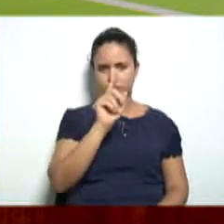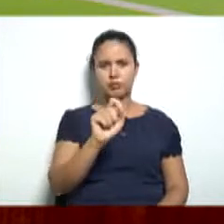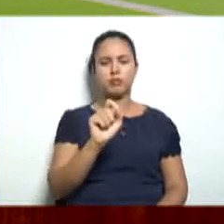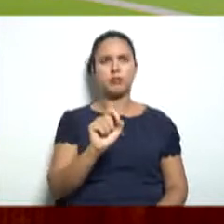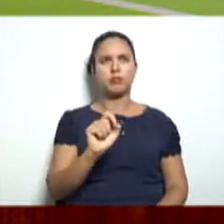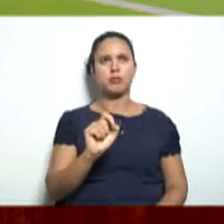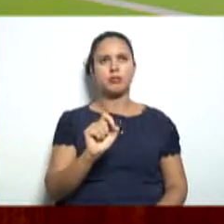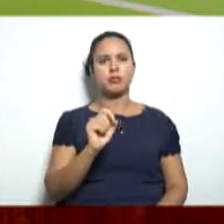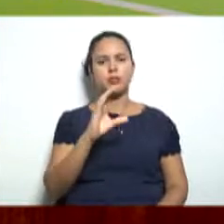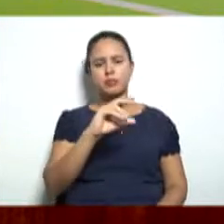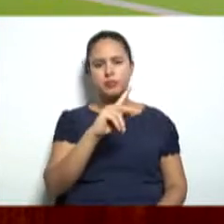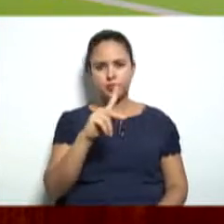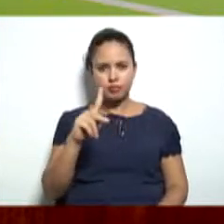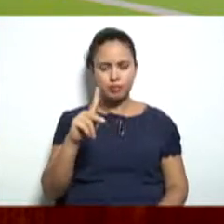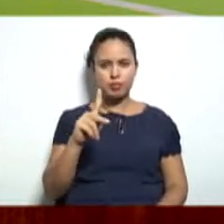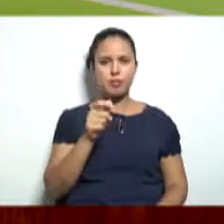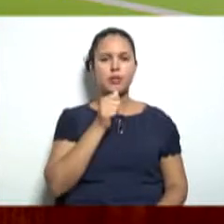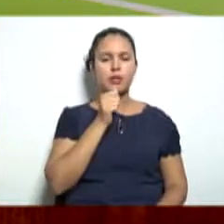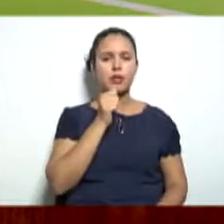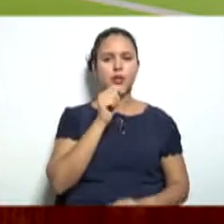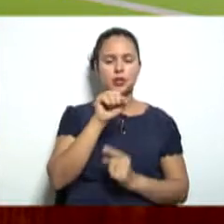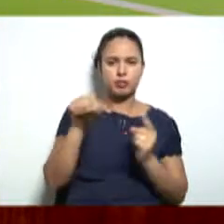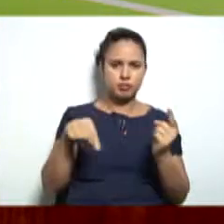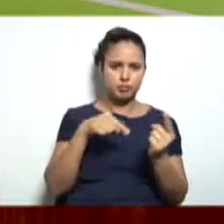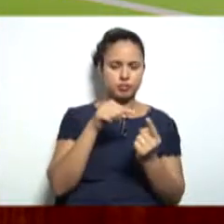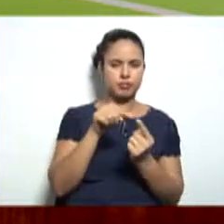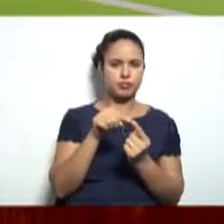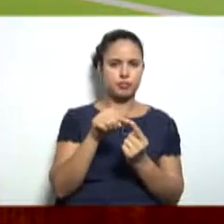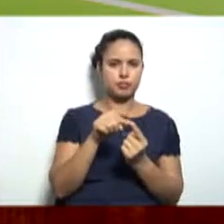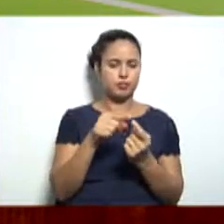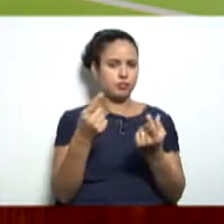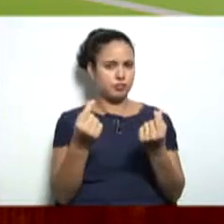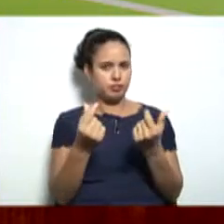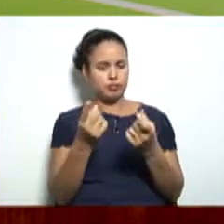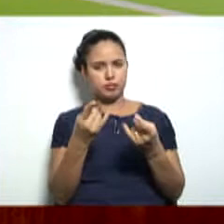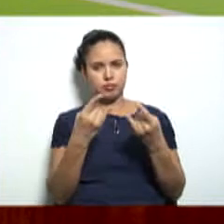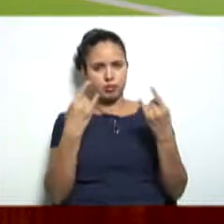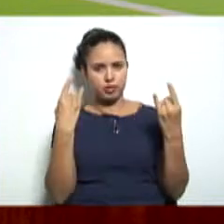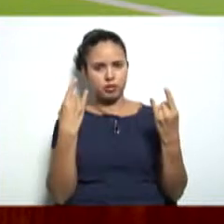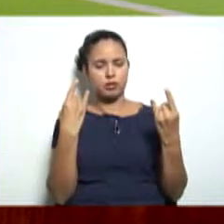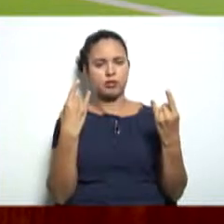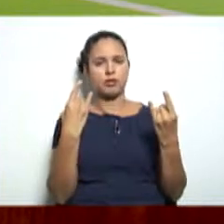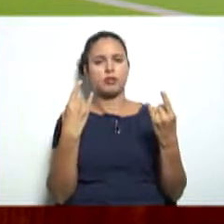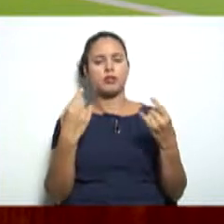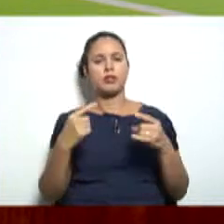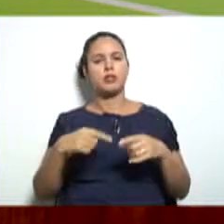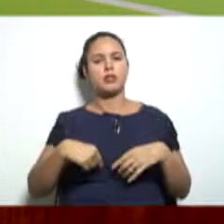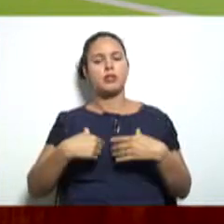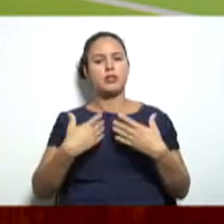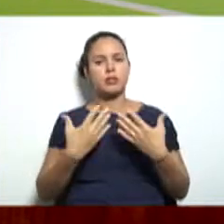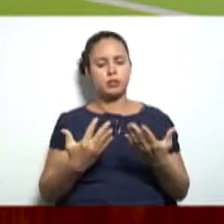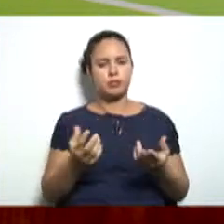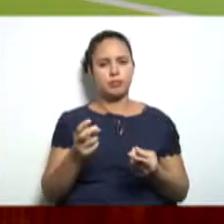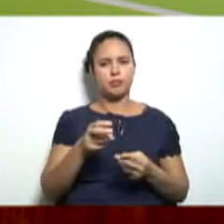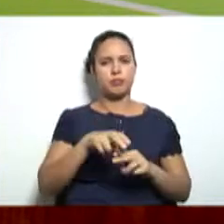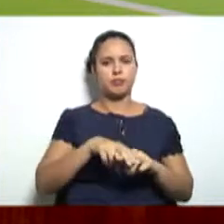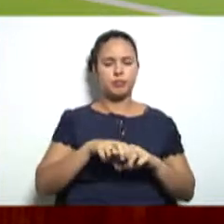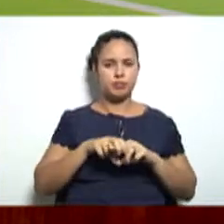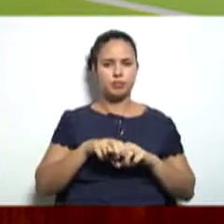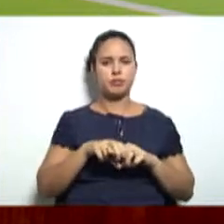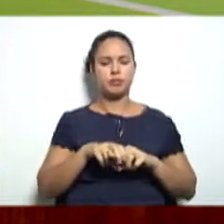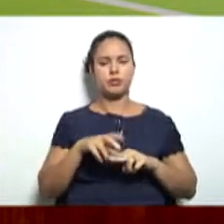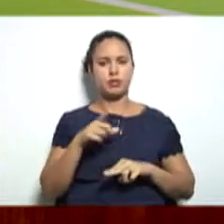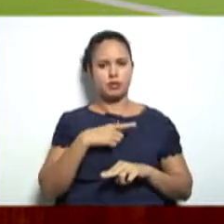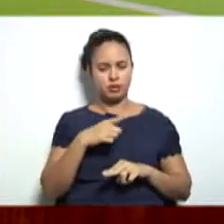que as cooperativas não têm objetivos de lucros. Então, o que, na verdade, quando há uma sobra